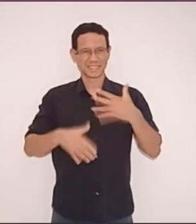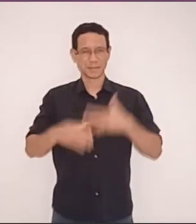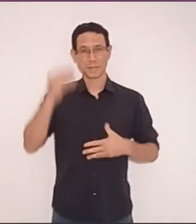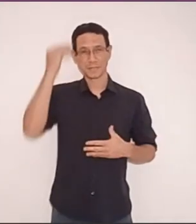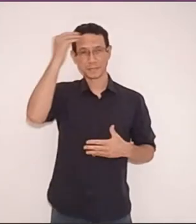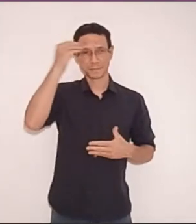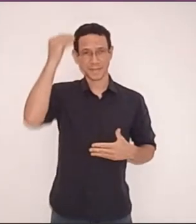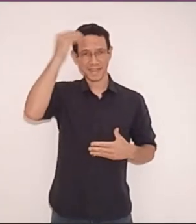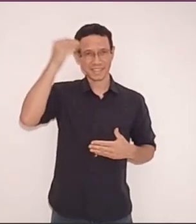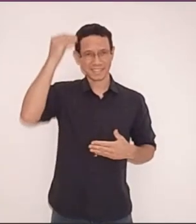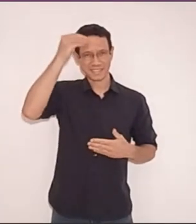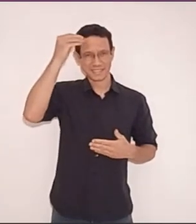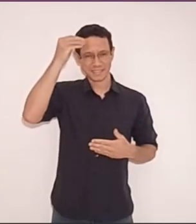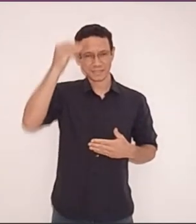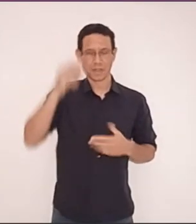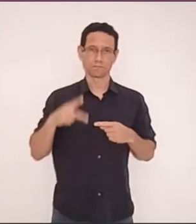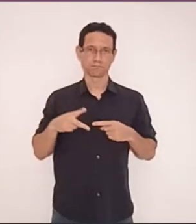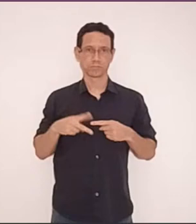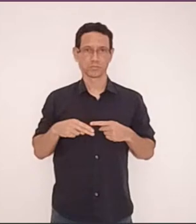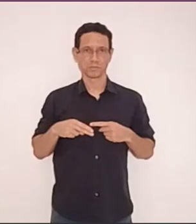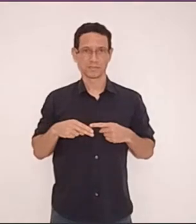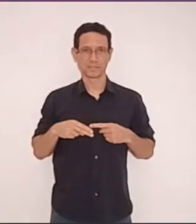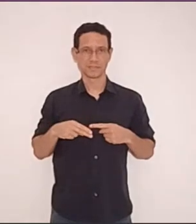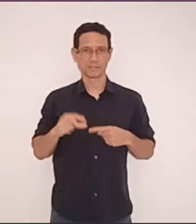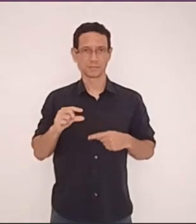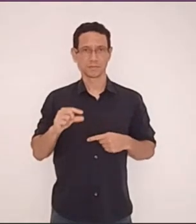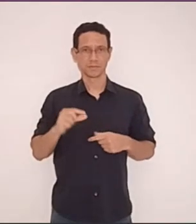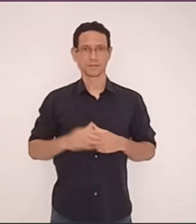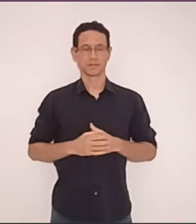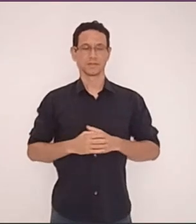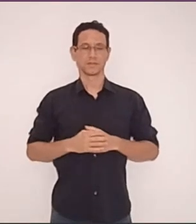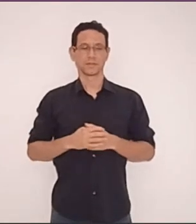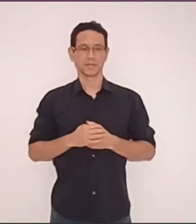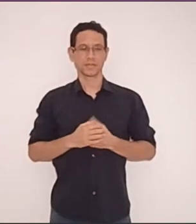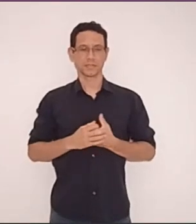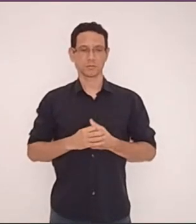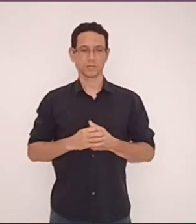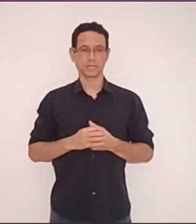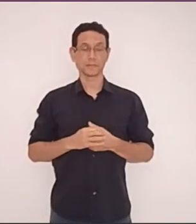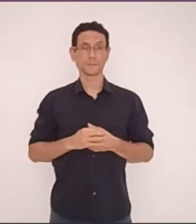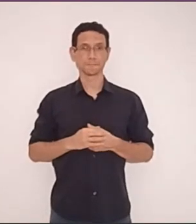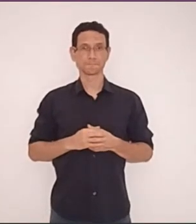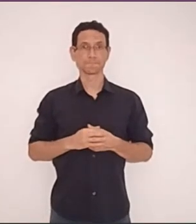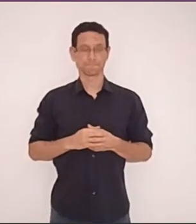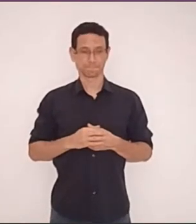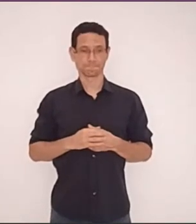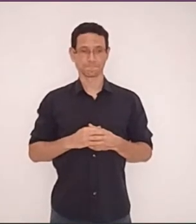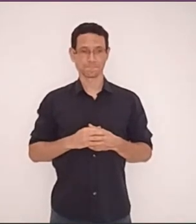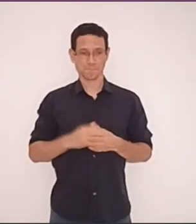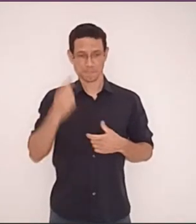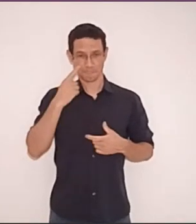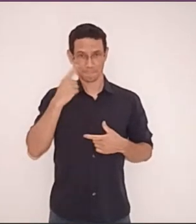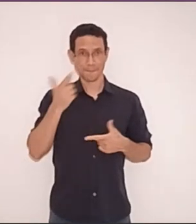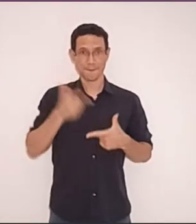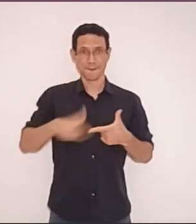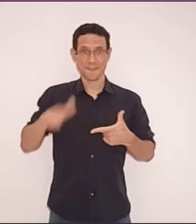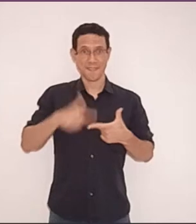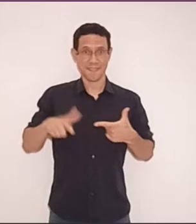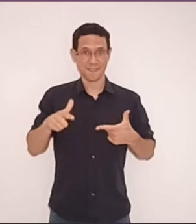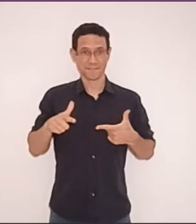experiências interrompeu aqui para gente o controle de máquina na